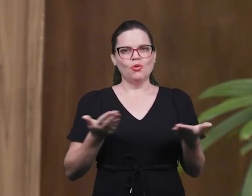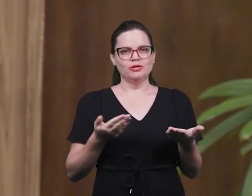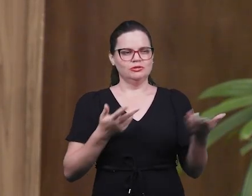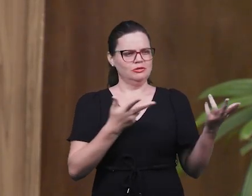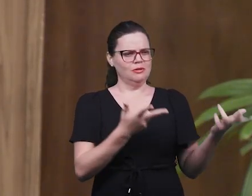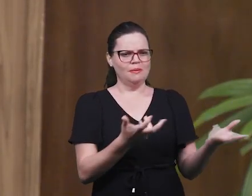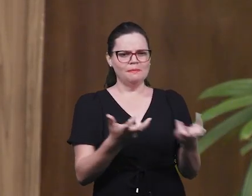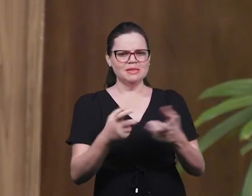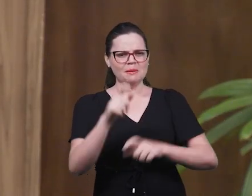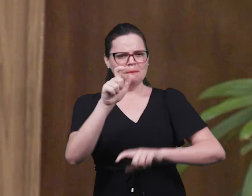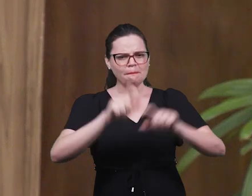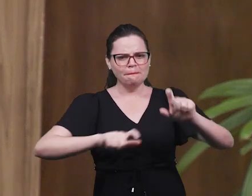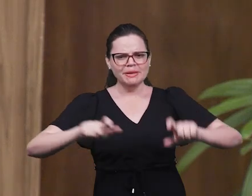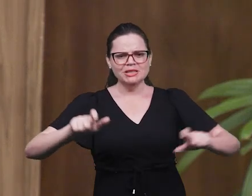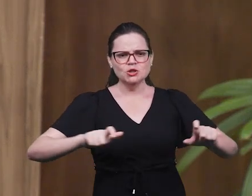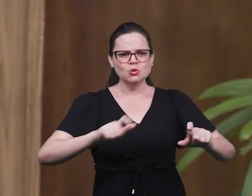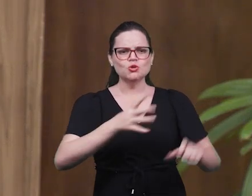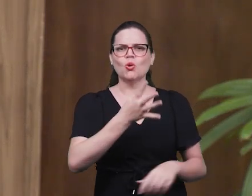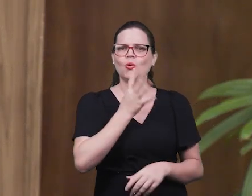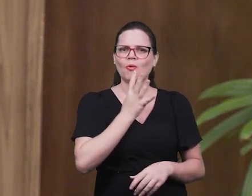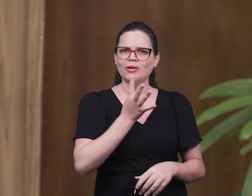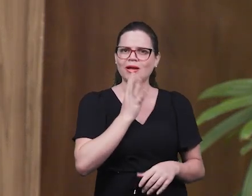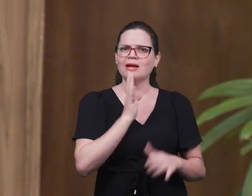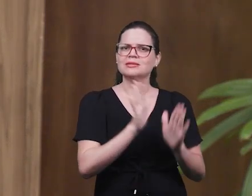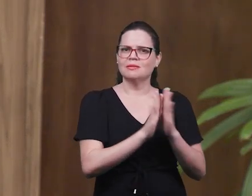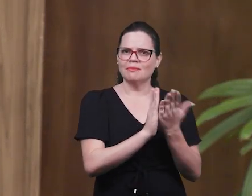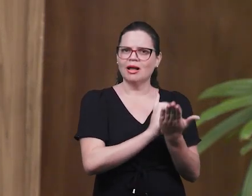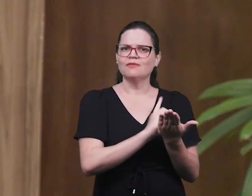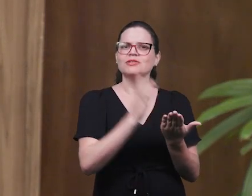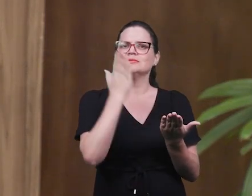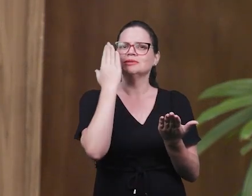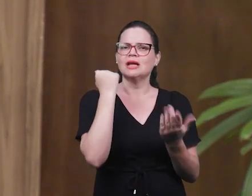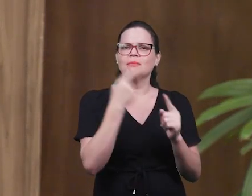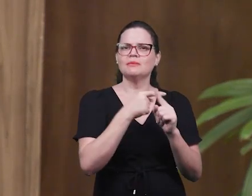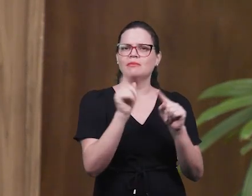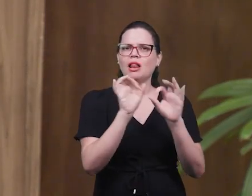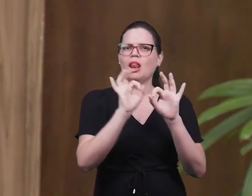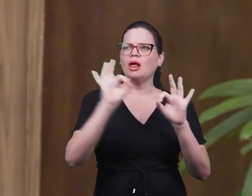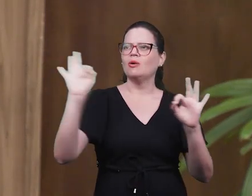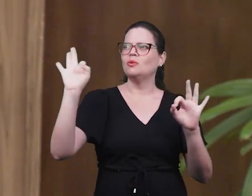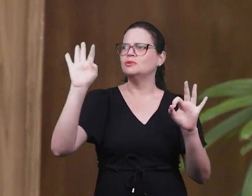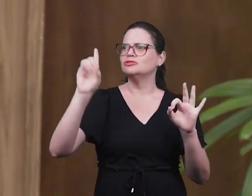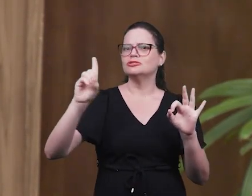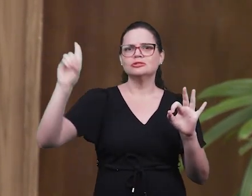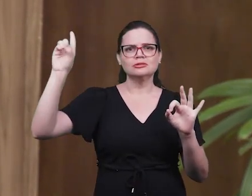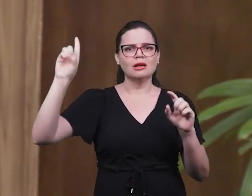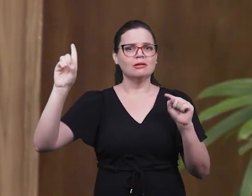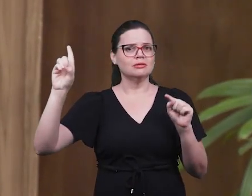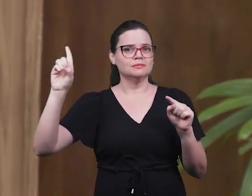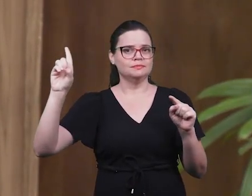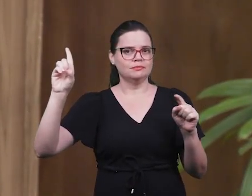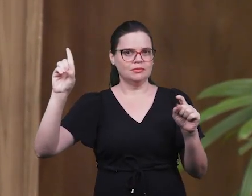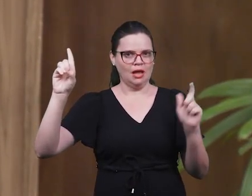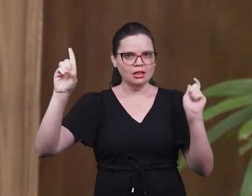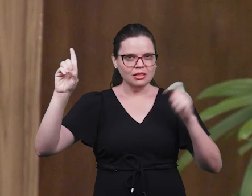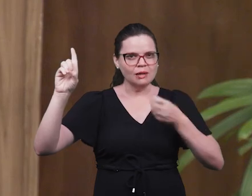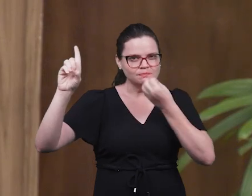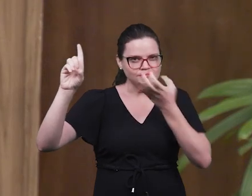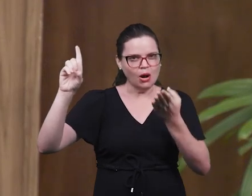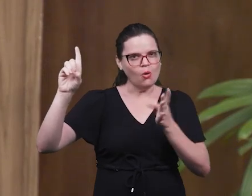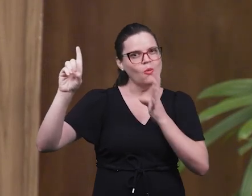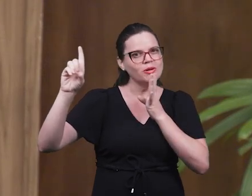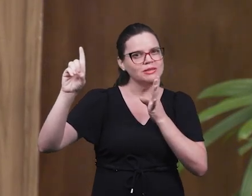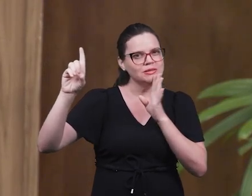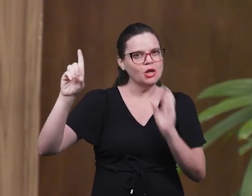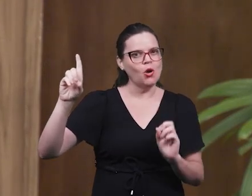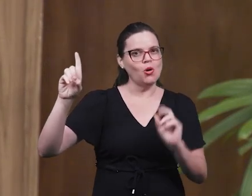longe de Deus e conhecem a Bíblia. O que essas pessoas precisam fazer? Receber, além do conhecimento bíblico, receber o